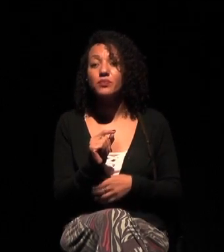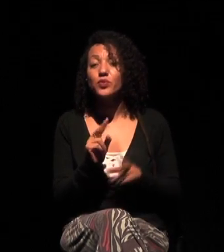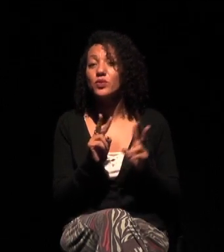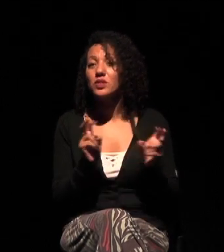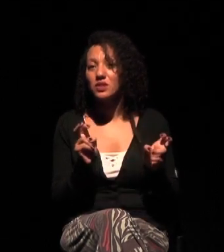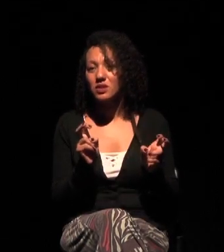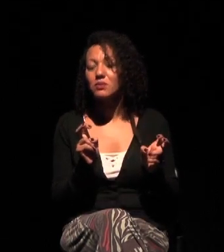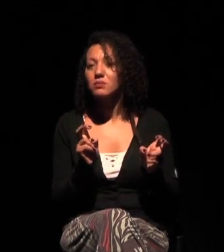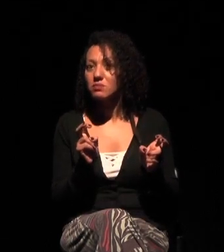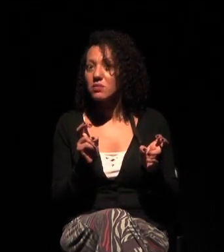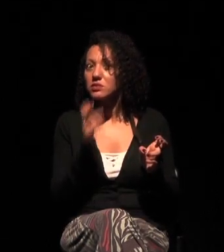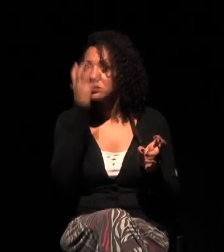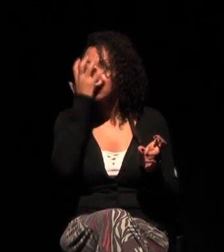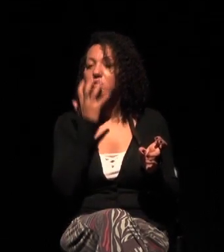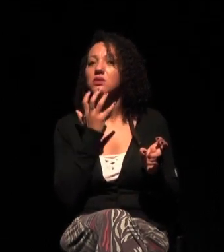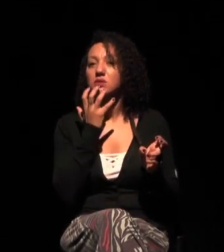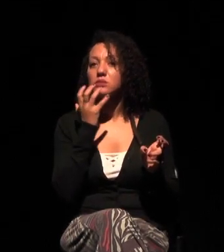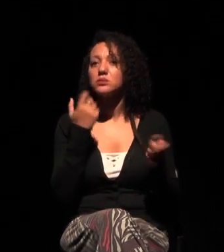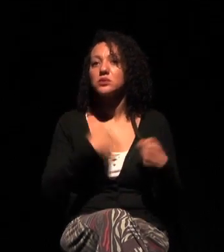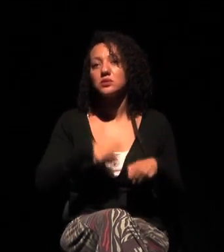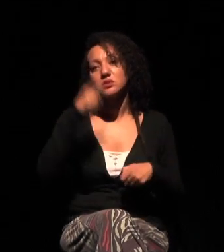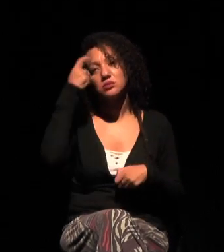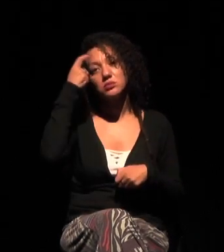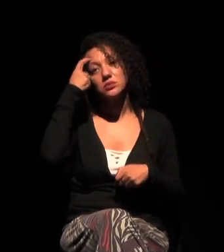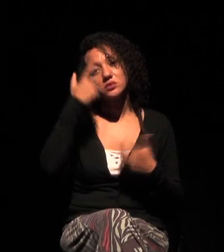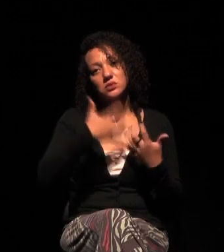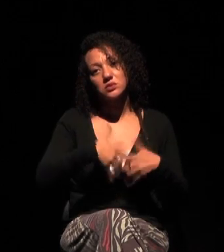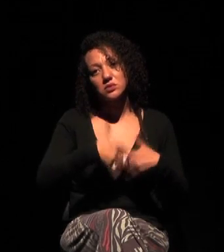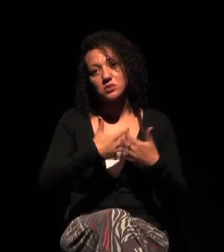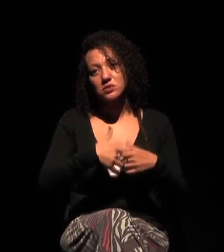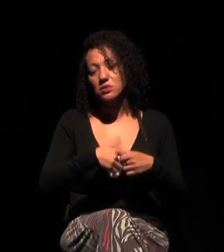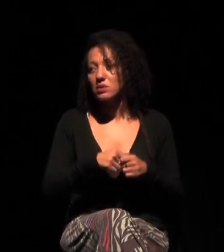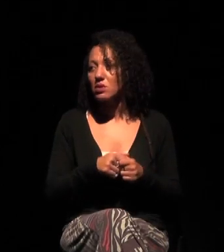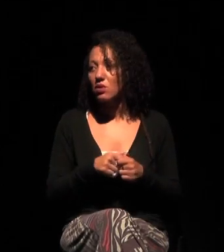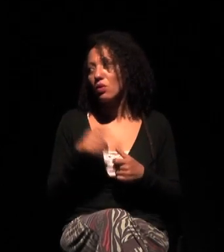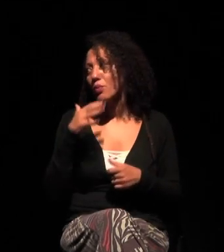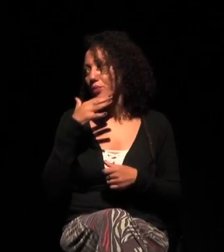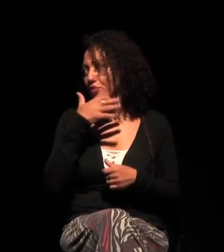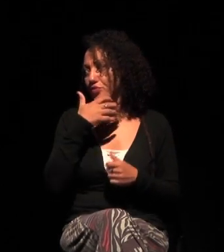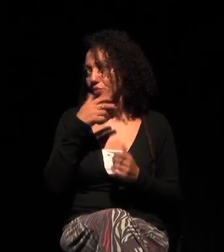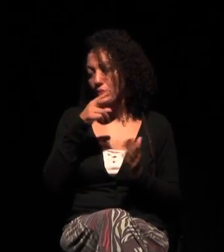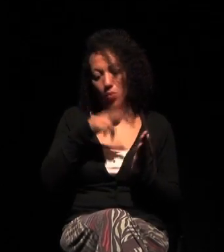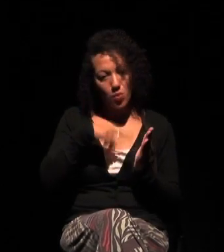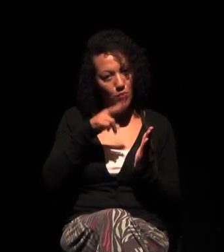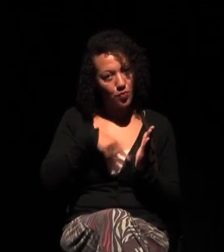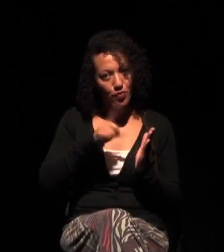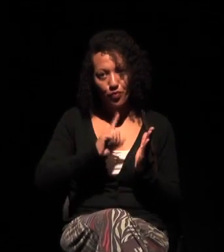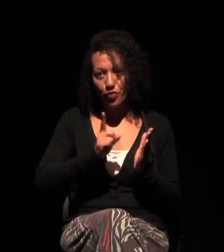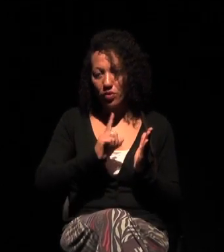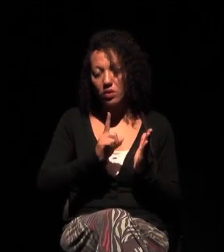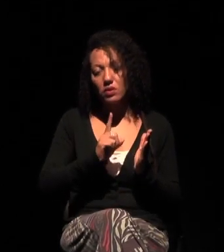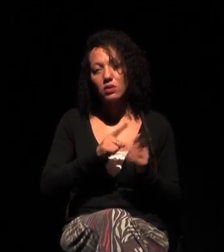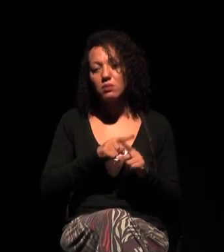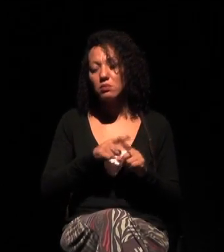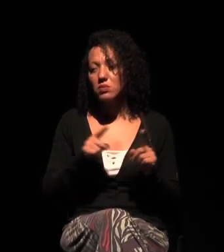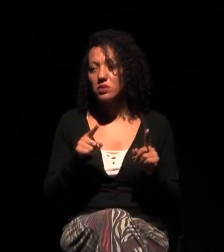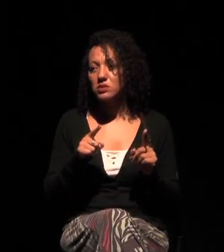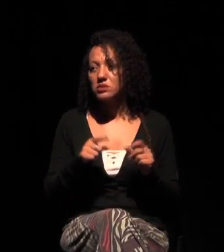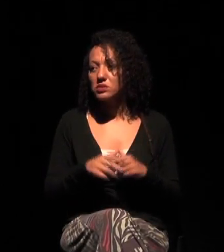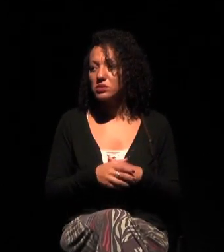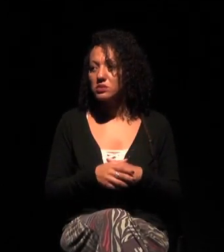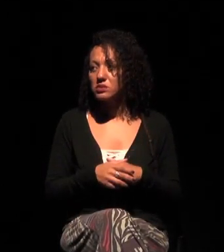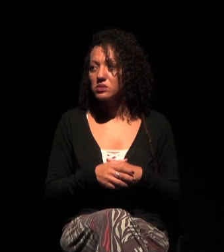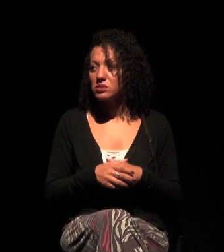muito séria para se pensar é eu não vou ler e evidentemente aquela situação mas o